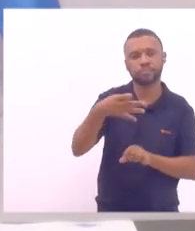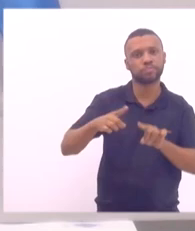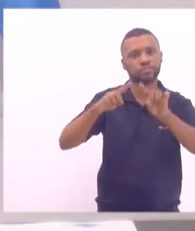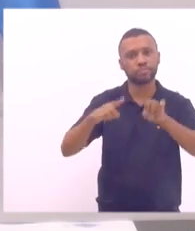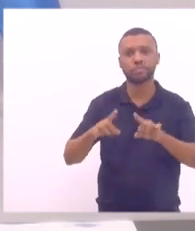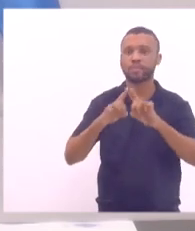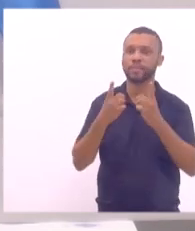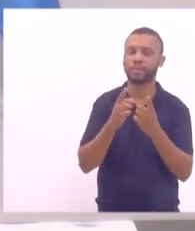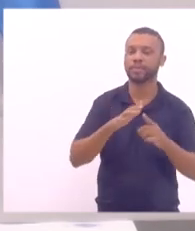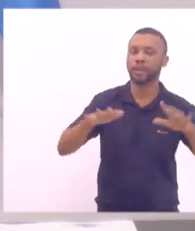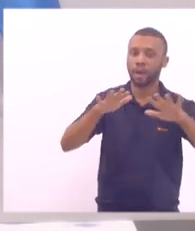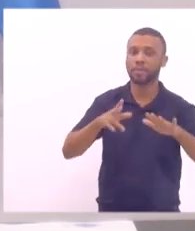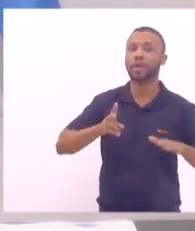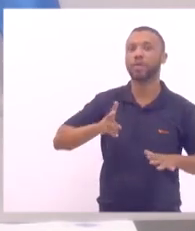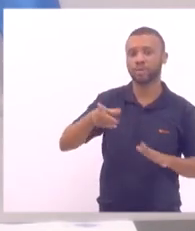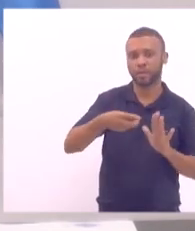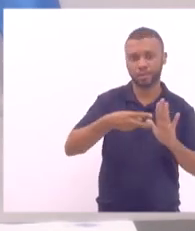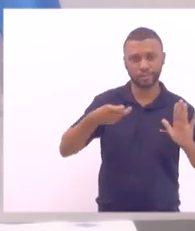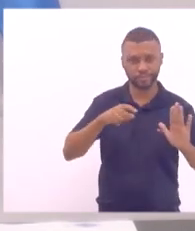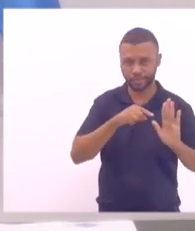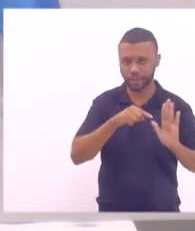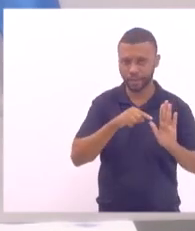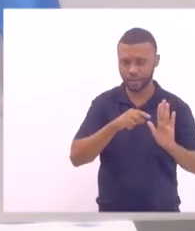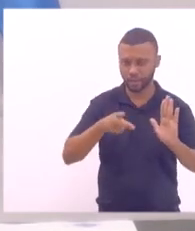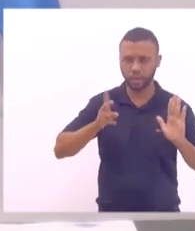de Ações. Tem que manter essa. De ações. É.